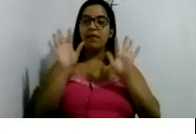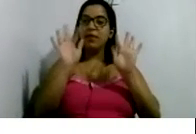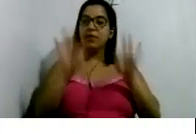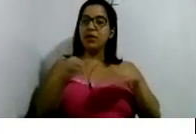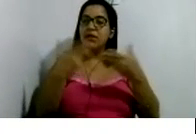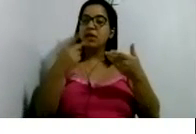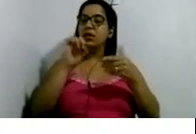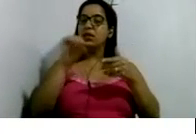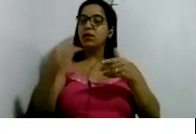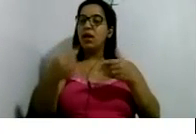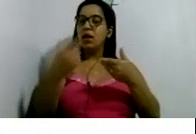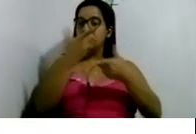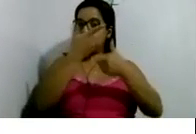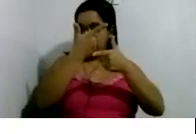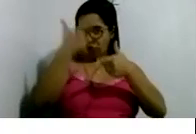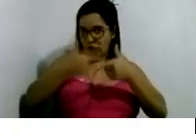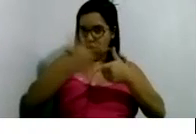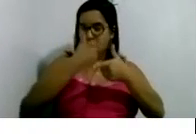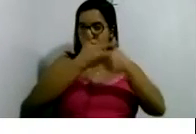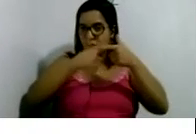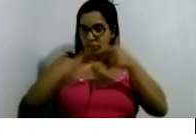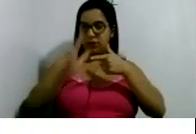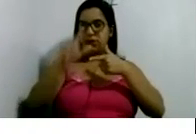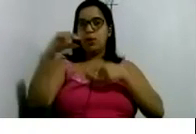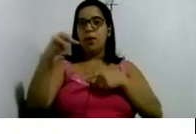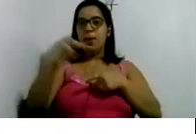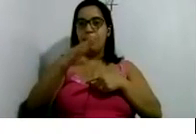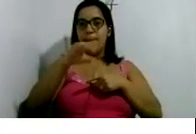sua vez, a segunda divisão meiótica.